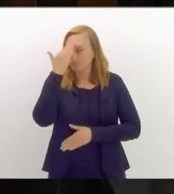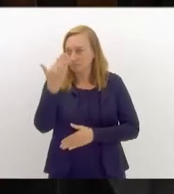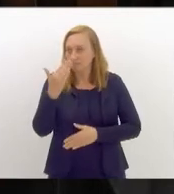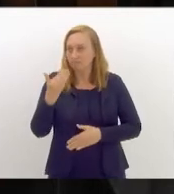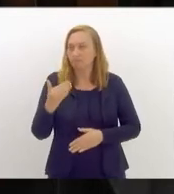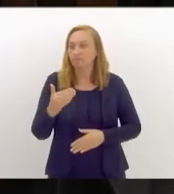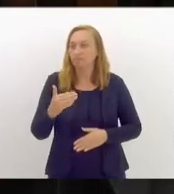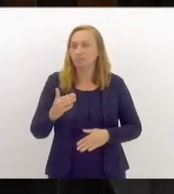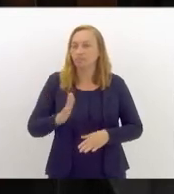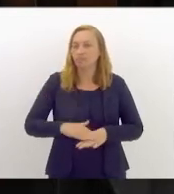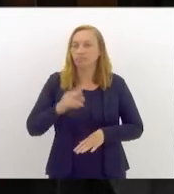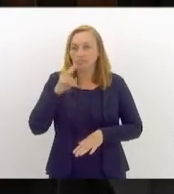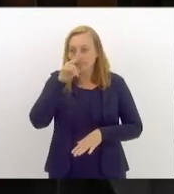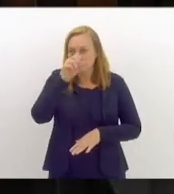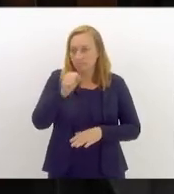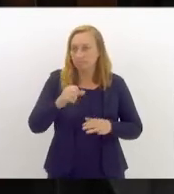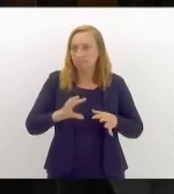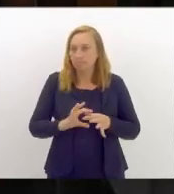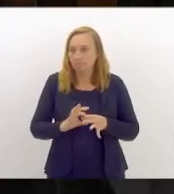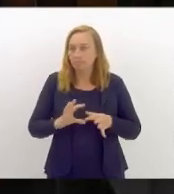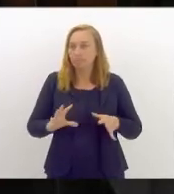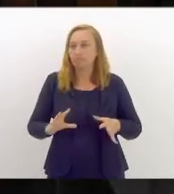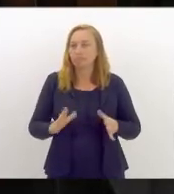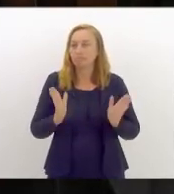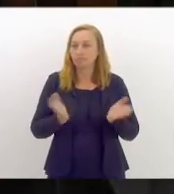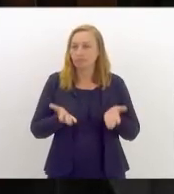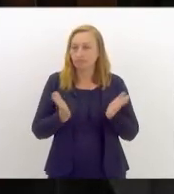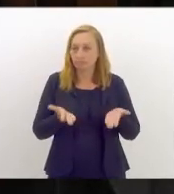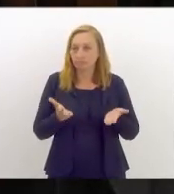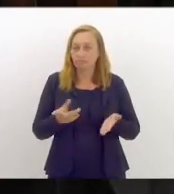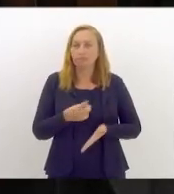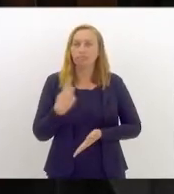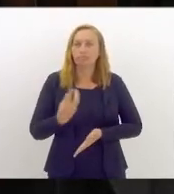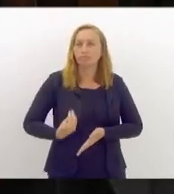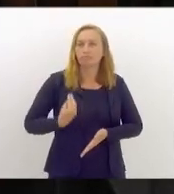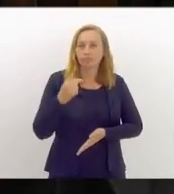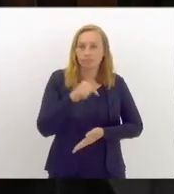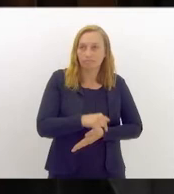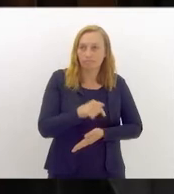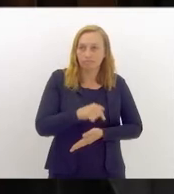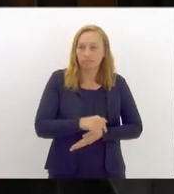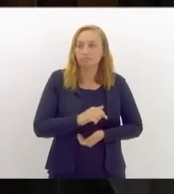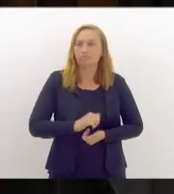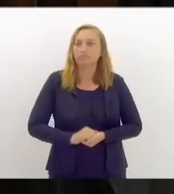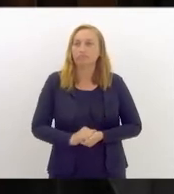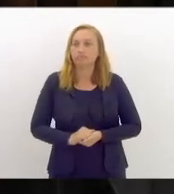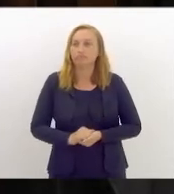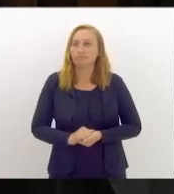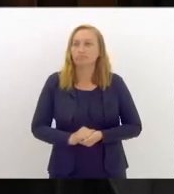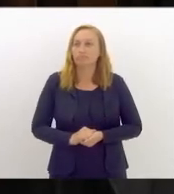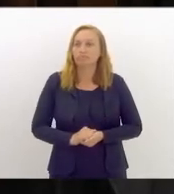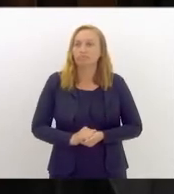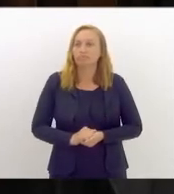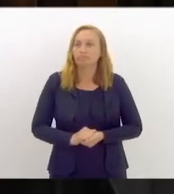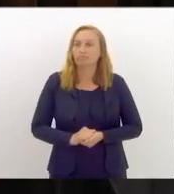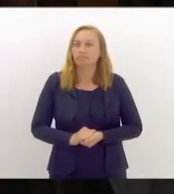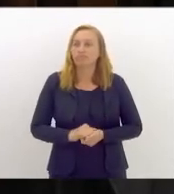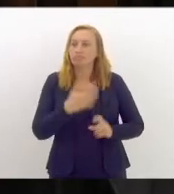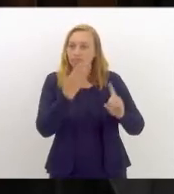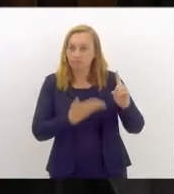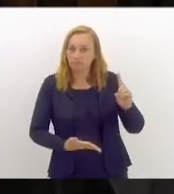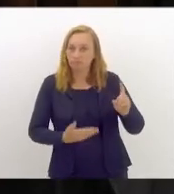aqueles que mais fortemente permitiram que hoje nós estivéssemos aqui para esta